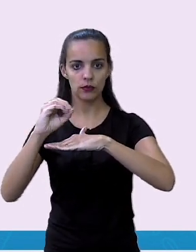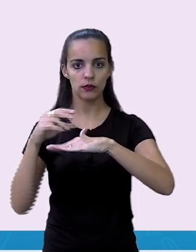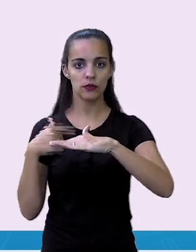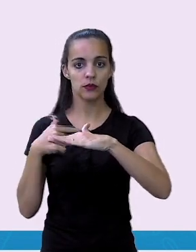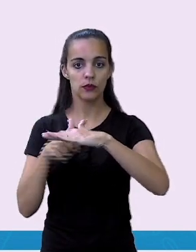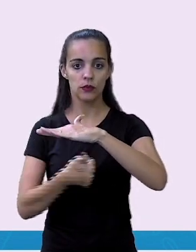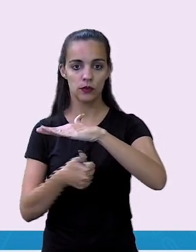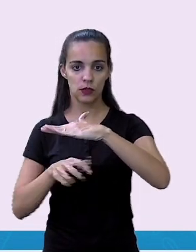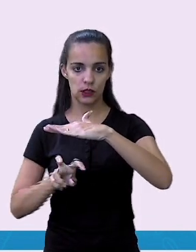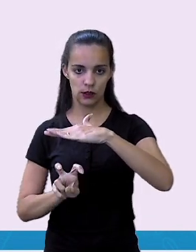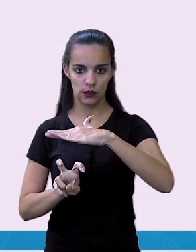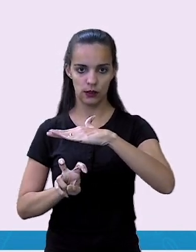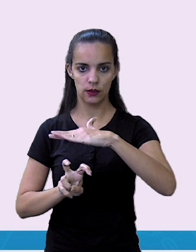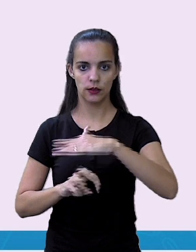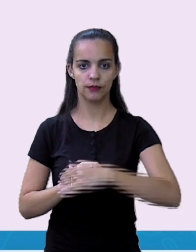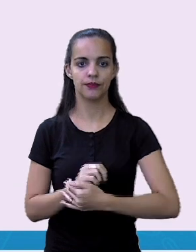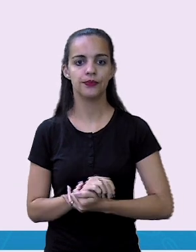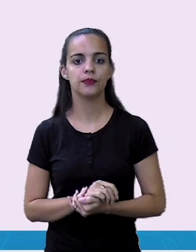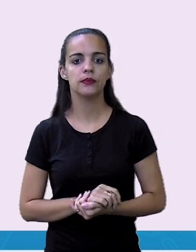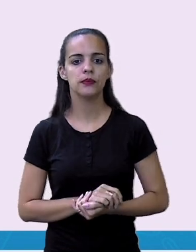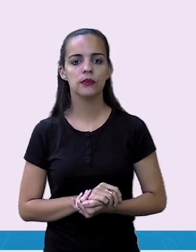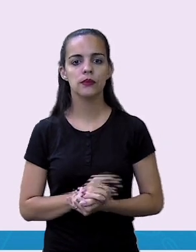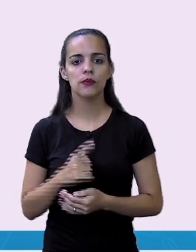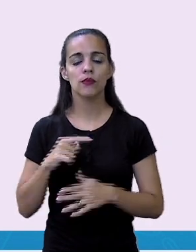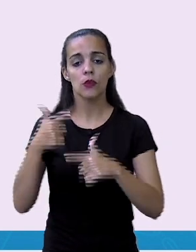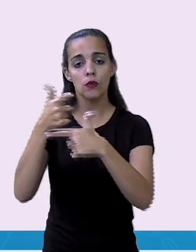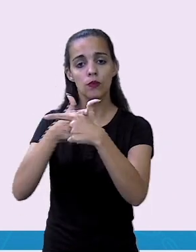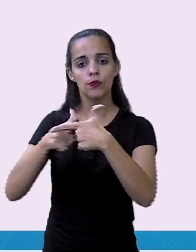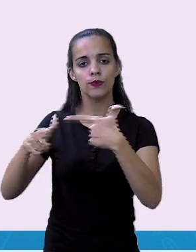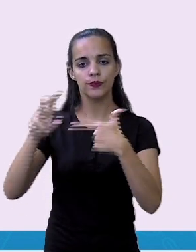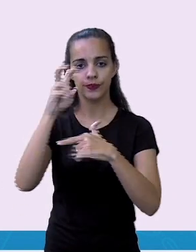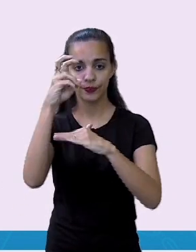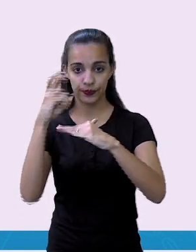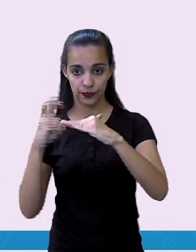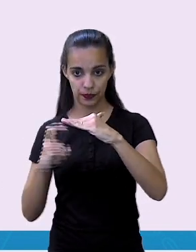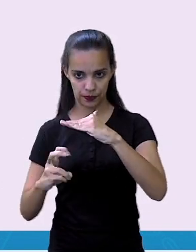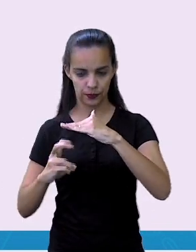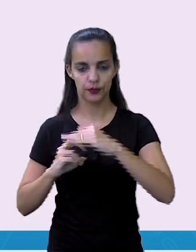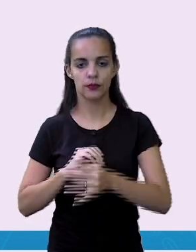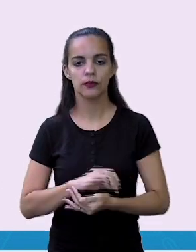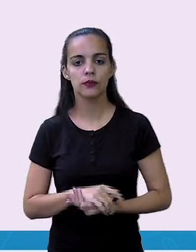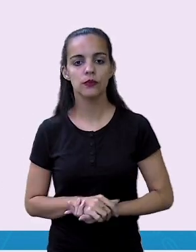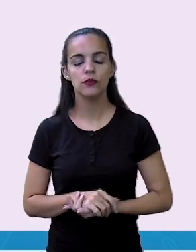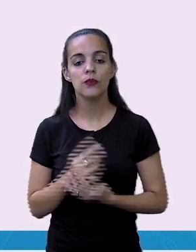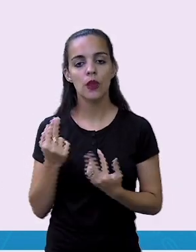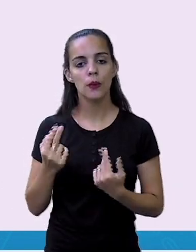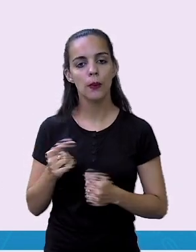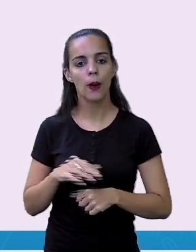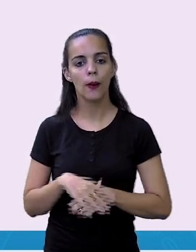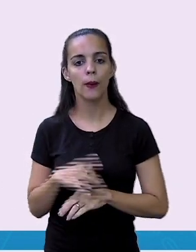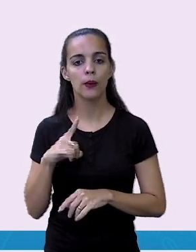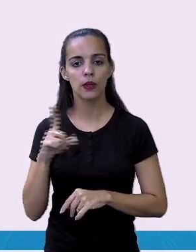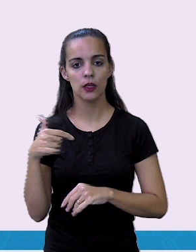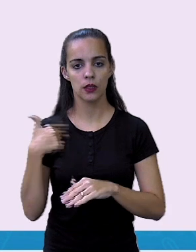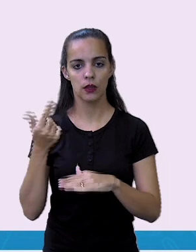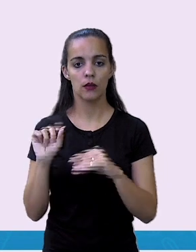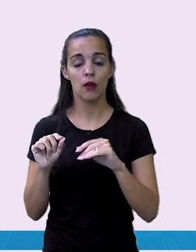20 para 15. Simplifico por 5, eu vou